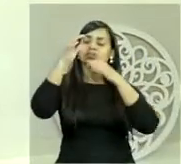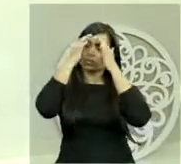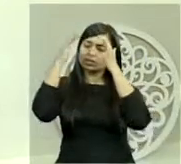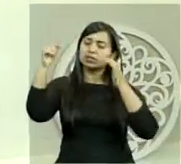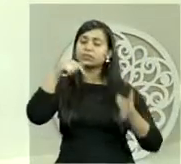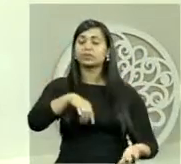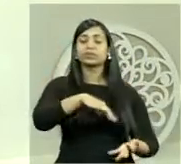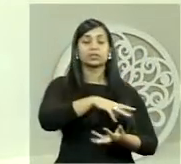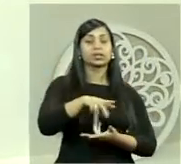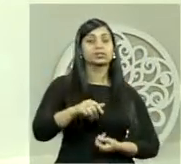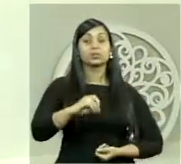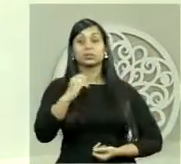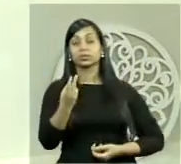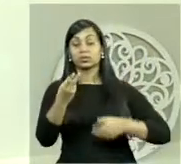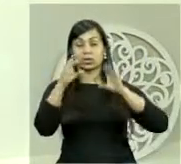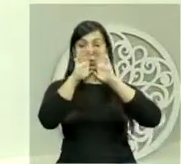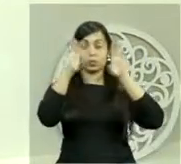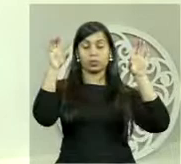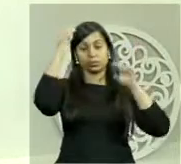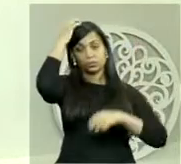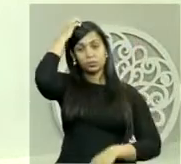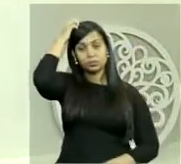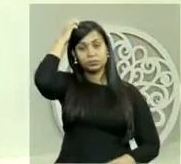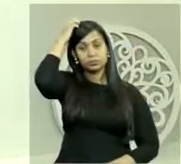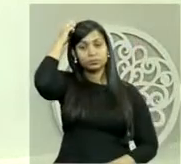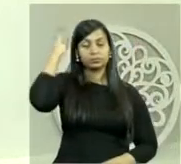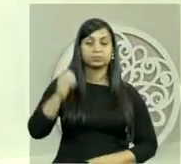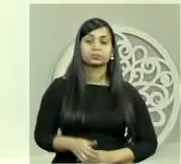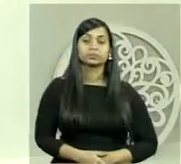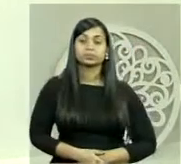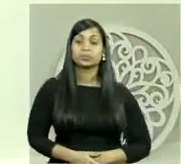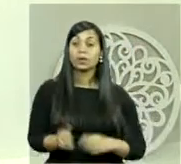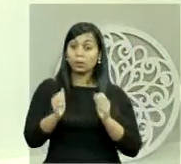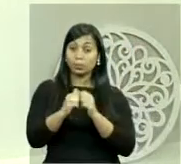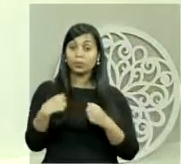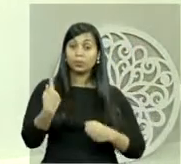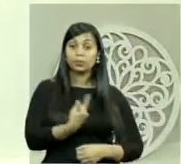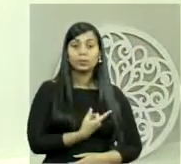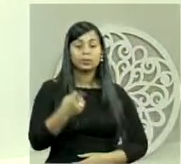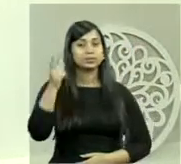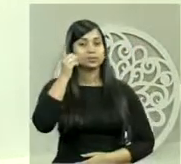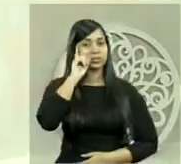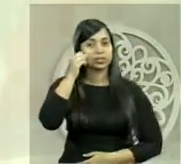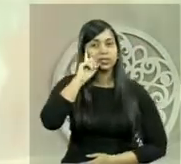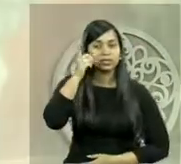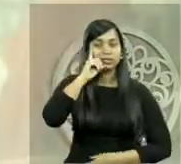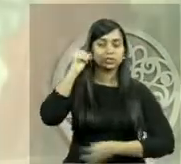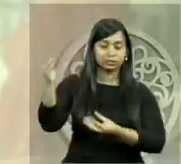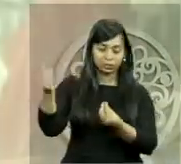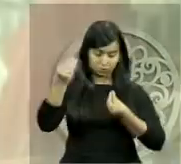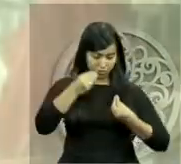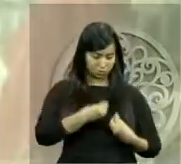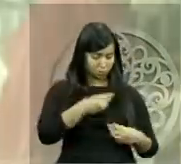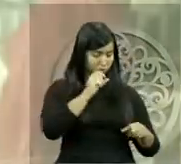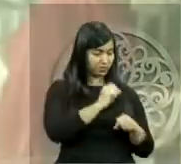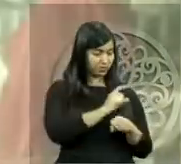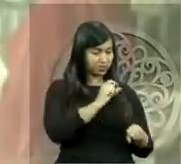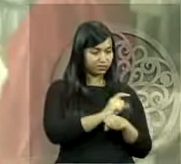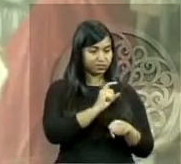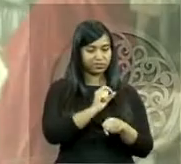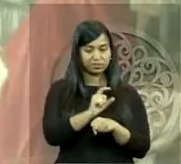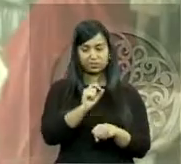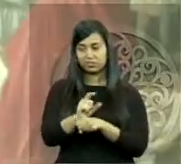nós o vosso reino, seja feita a vossa vontade, assim na terra como no céu. O pão nosso de cada dia nos dai